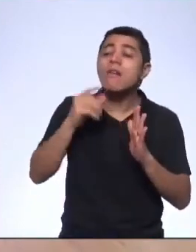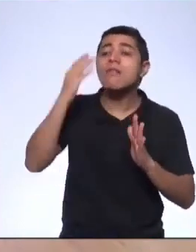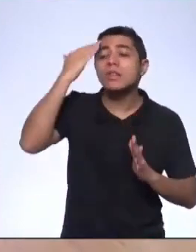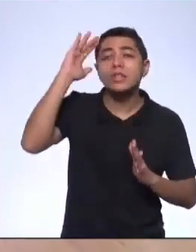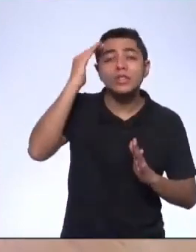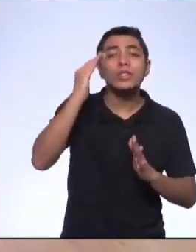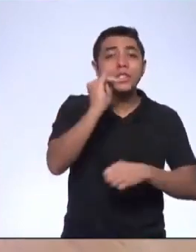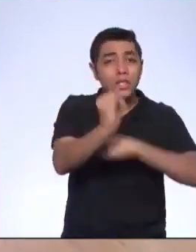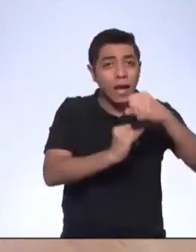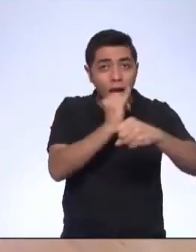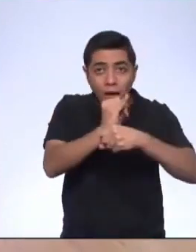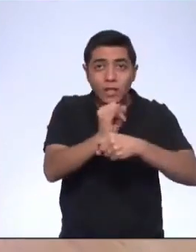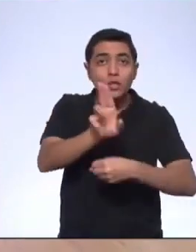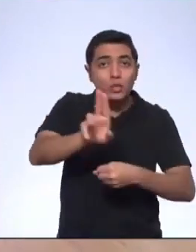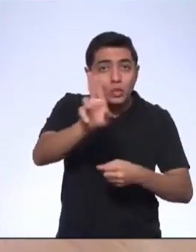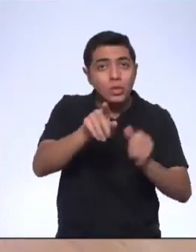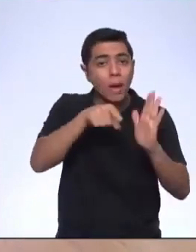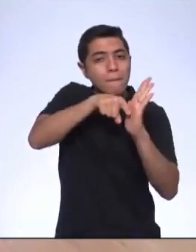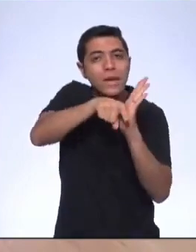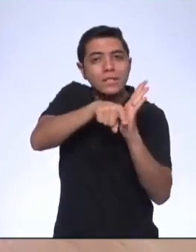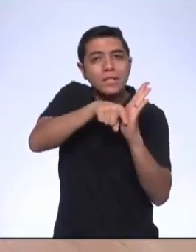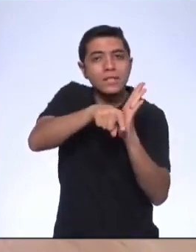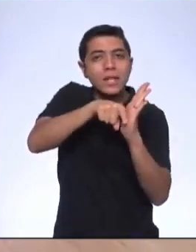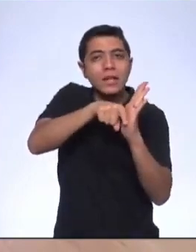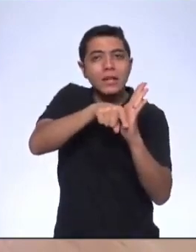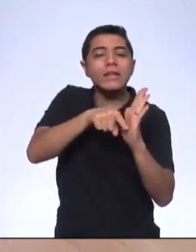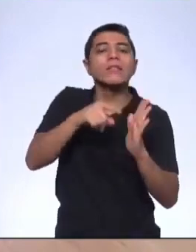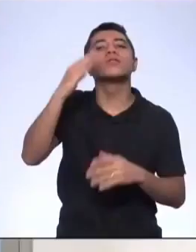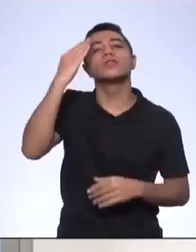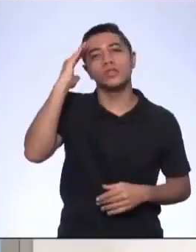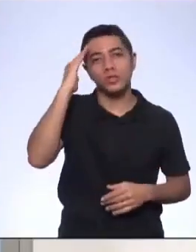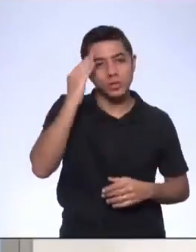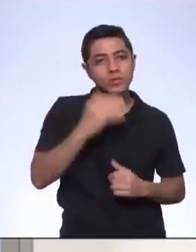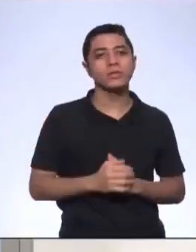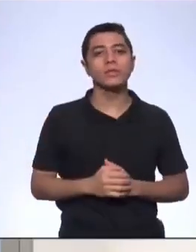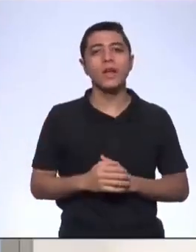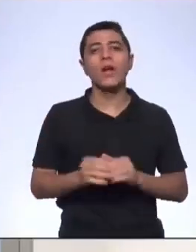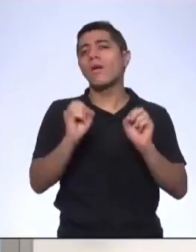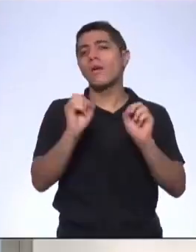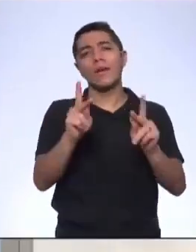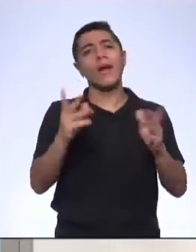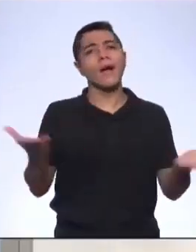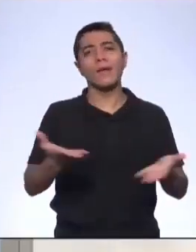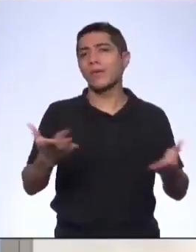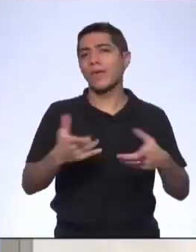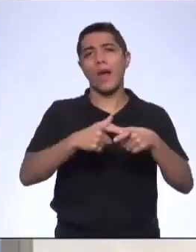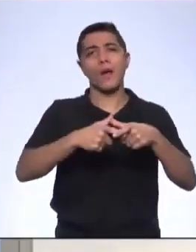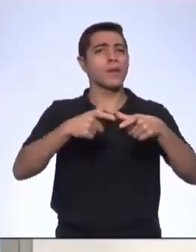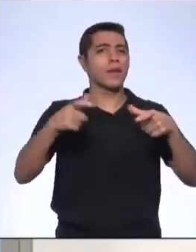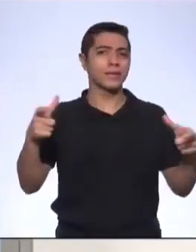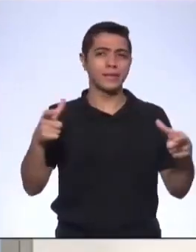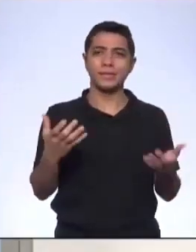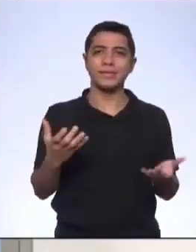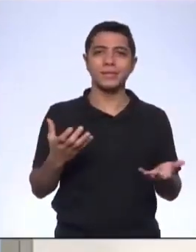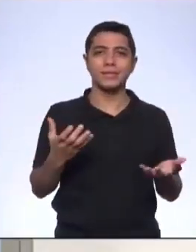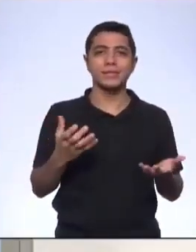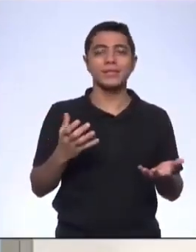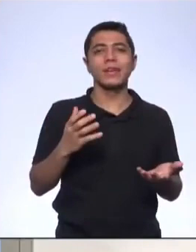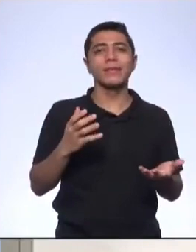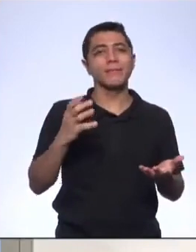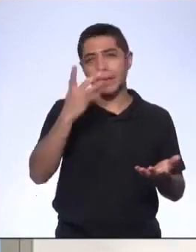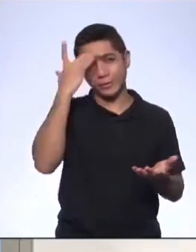colocou? A Stephanie. Isso é uma tendência, né, gente? Hoje em dia... só um cara antigo que nem eu, que